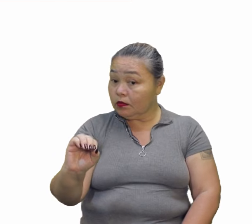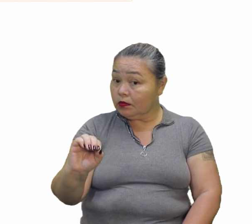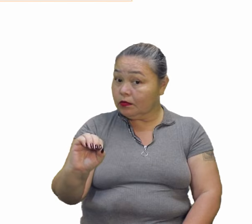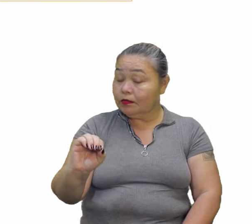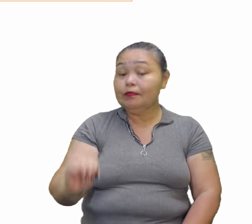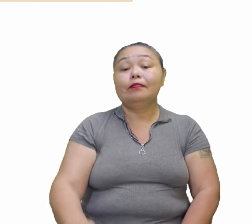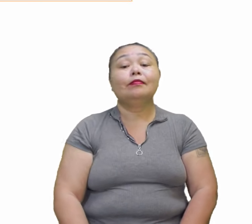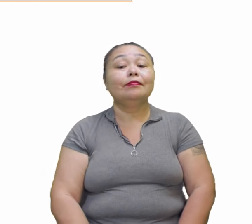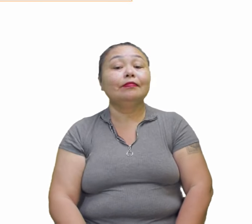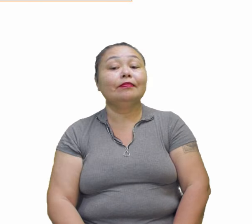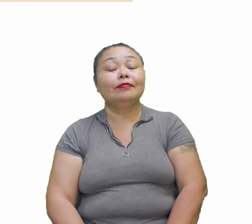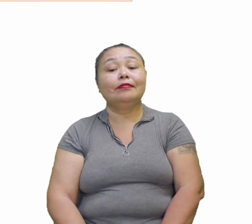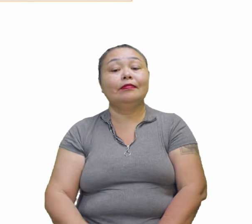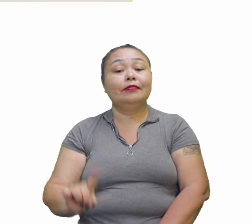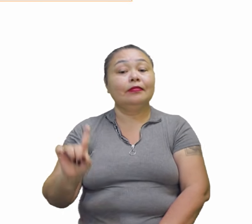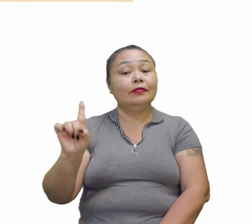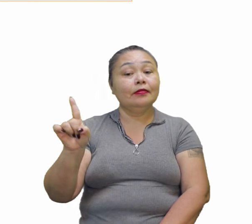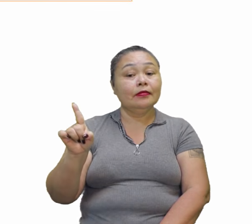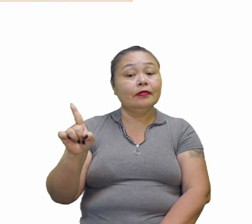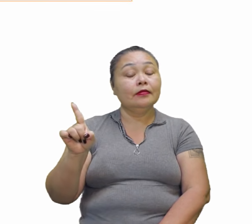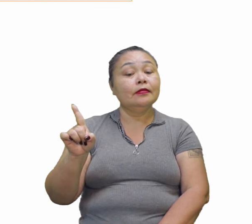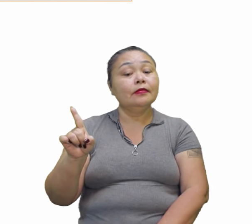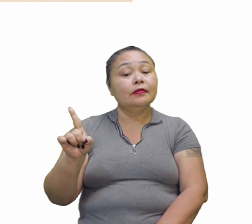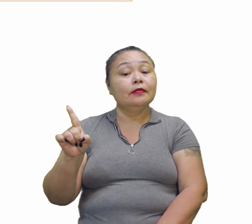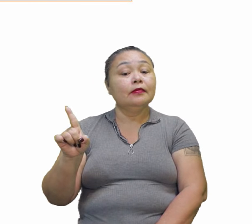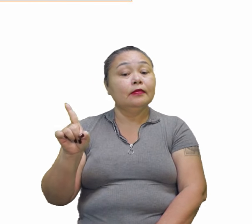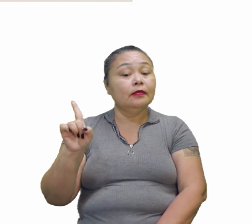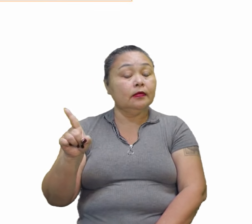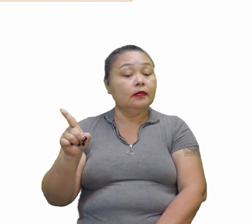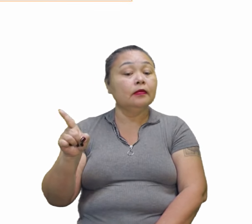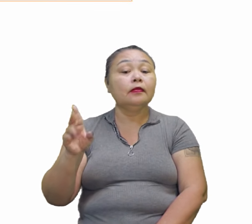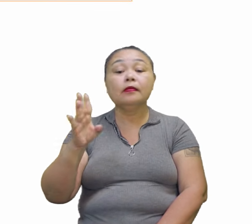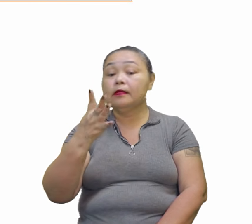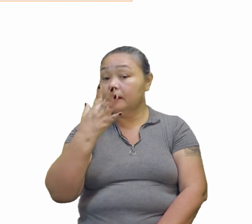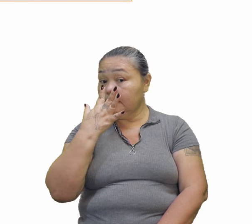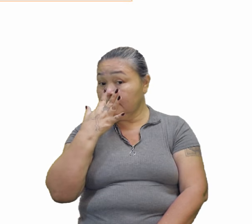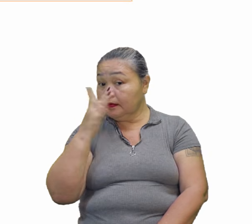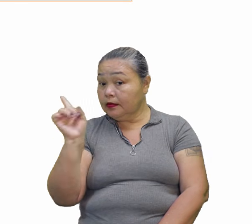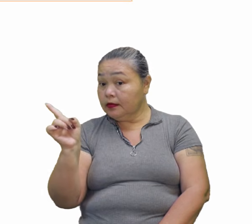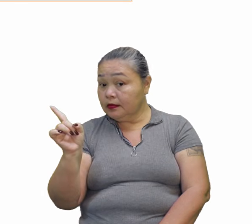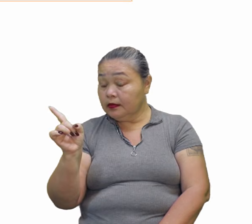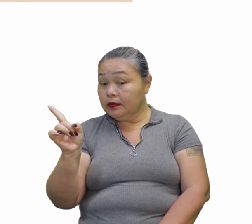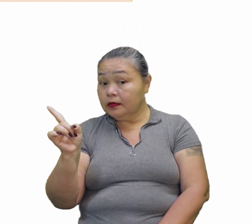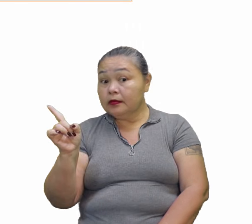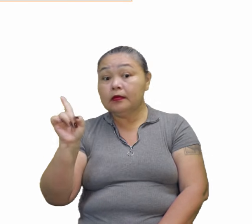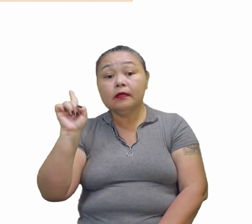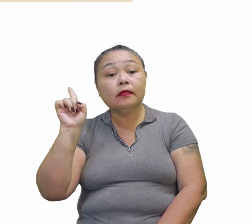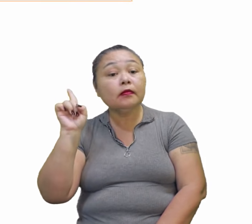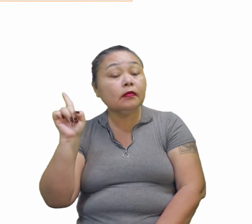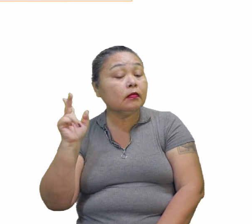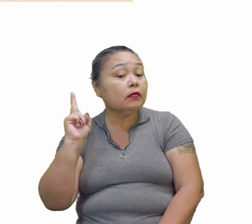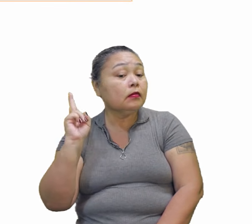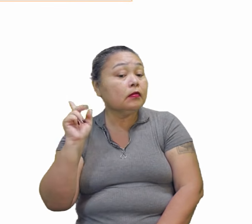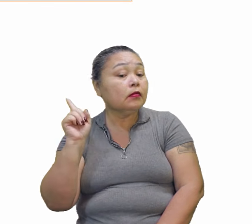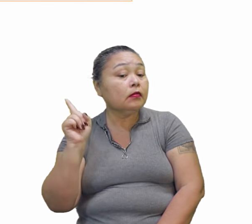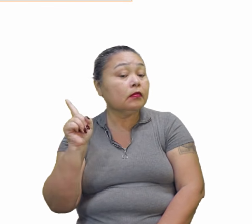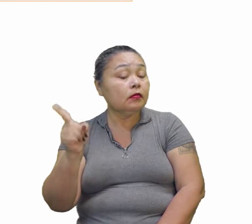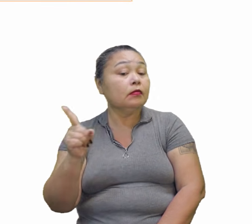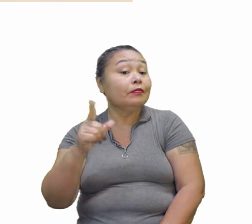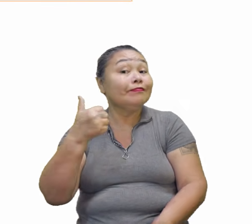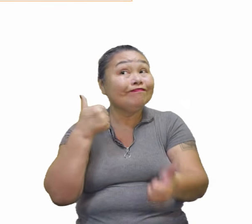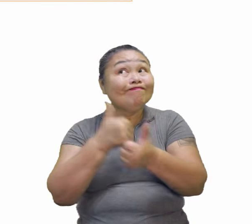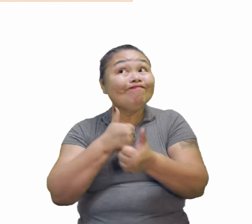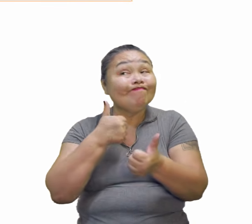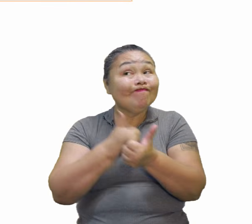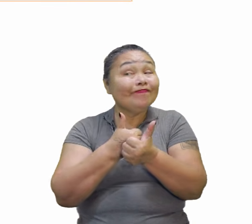but-1-eno. Esse daqui, né, você vai observar que, por mais que você